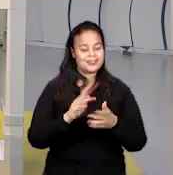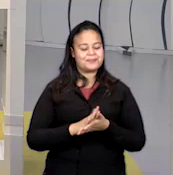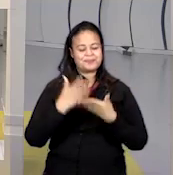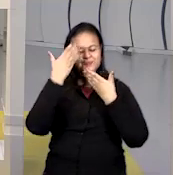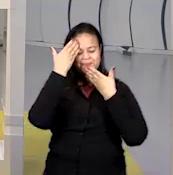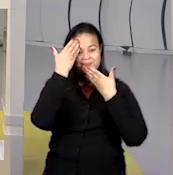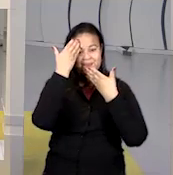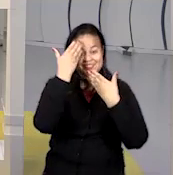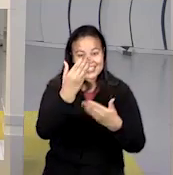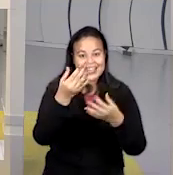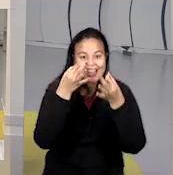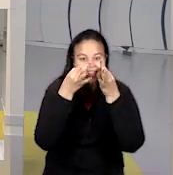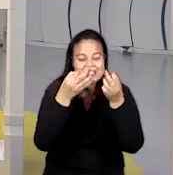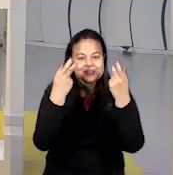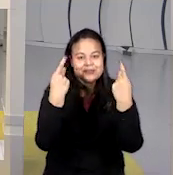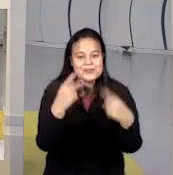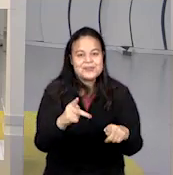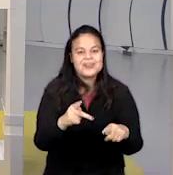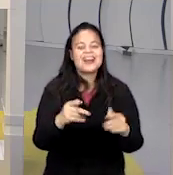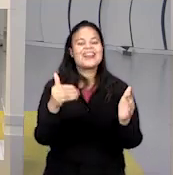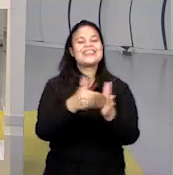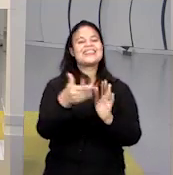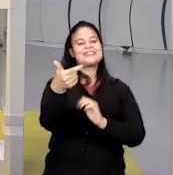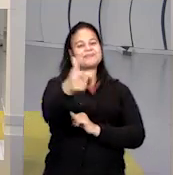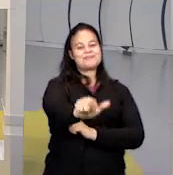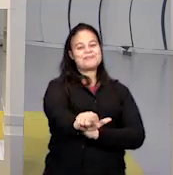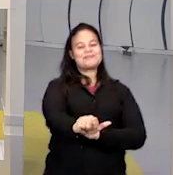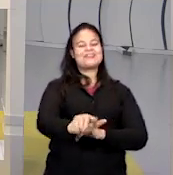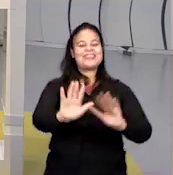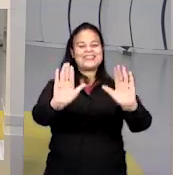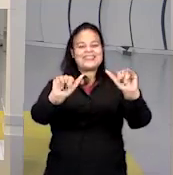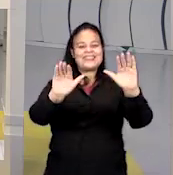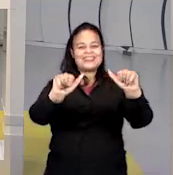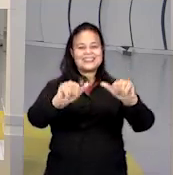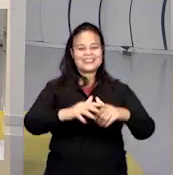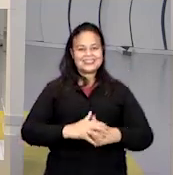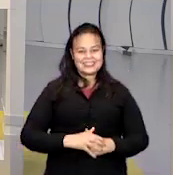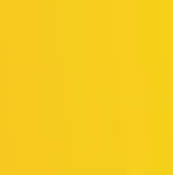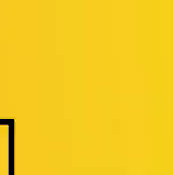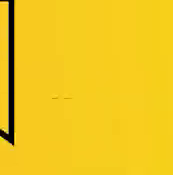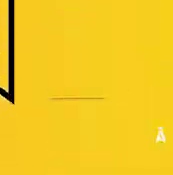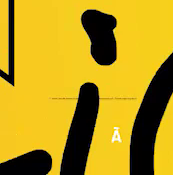Agradeço muito a sua atenção, até a próxima aula, tchau, tchau!